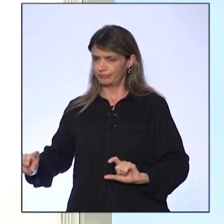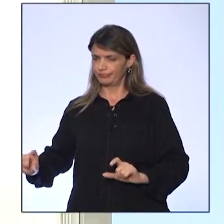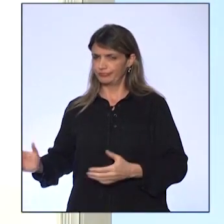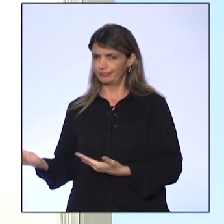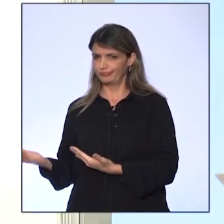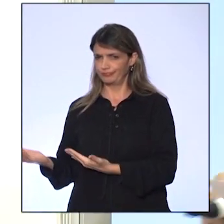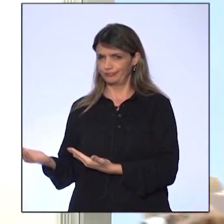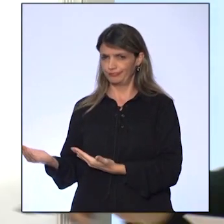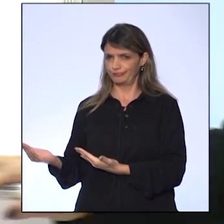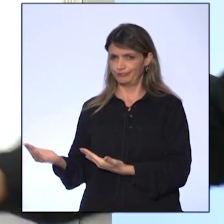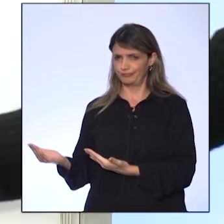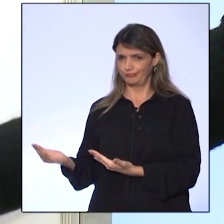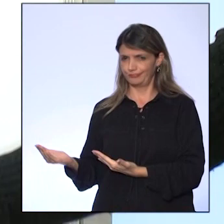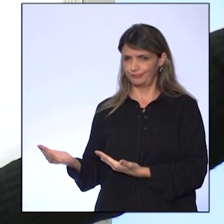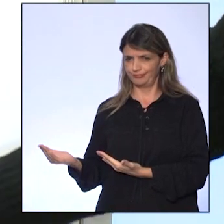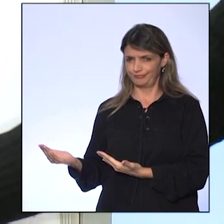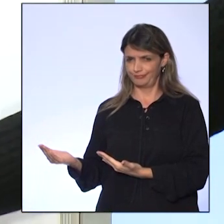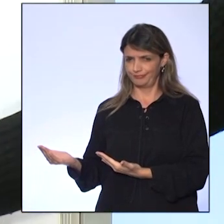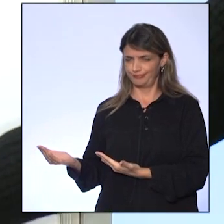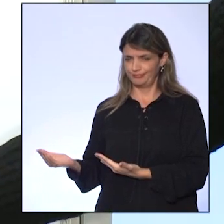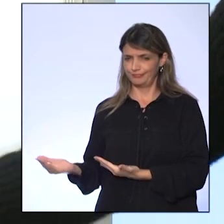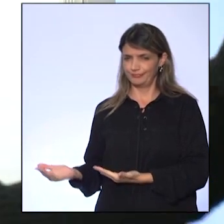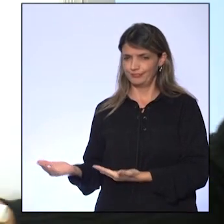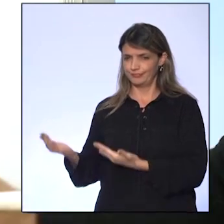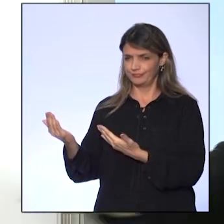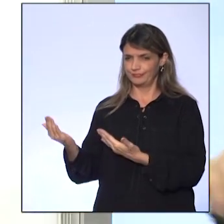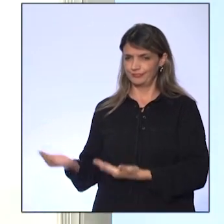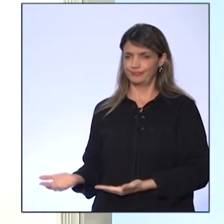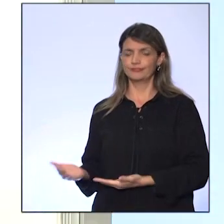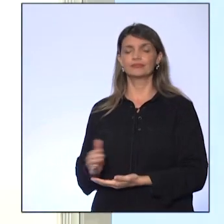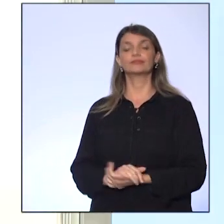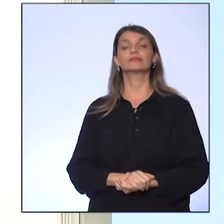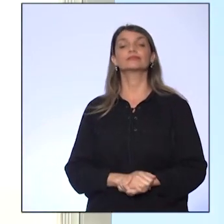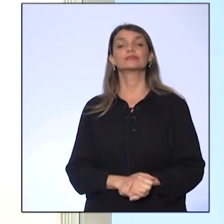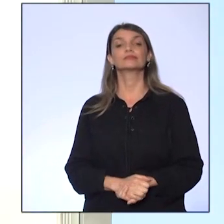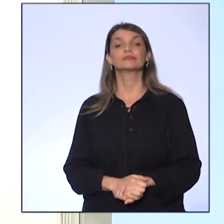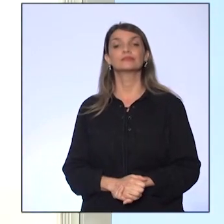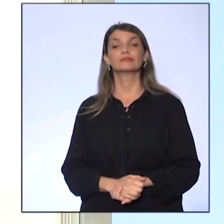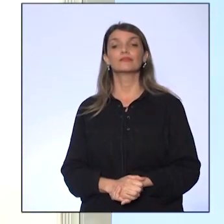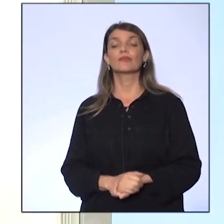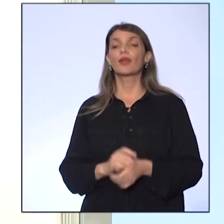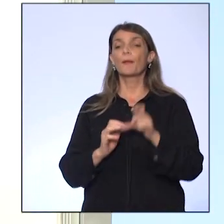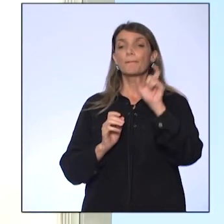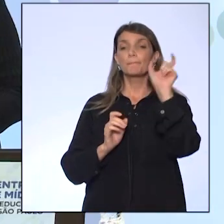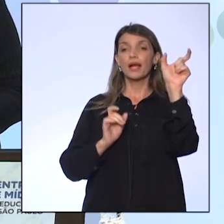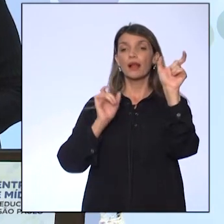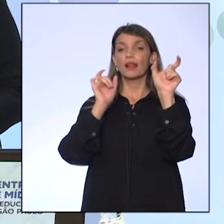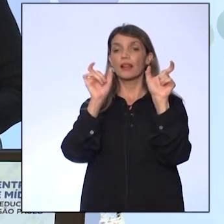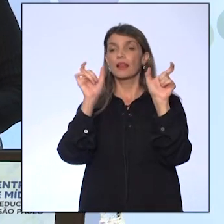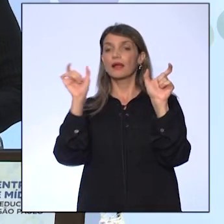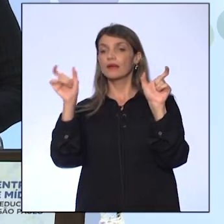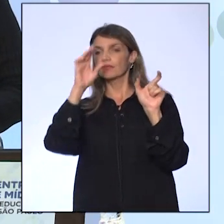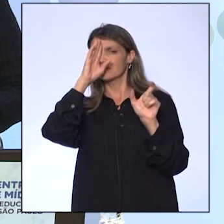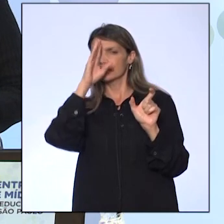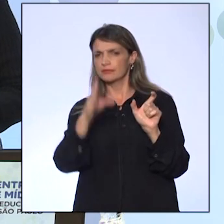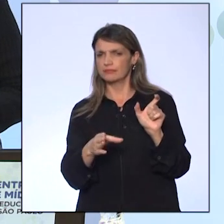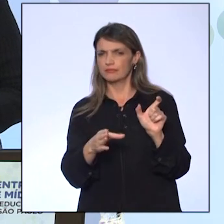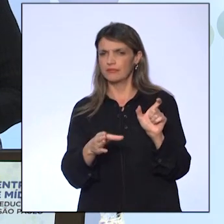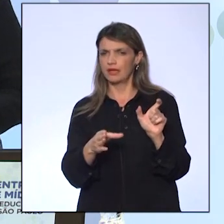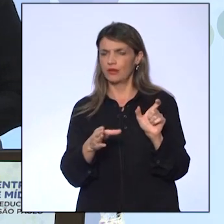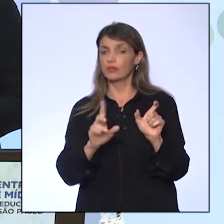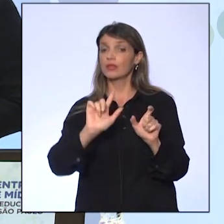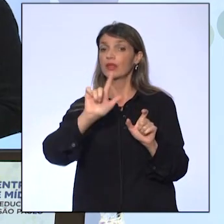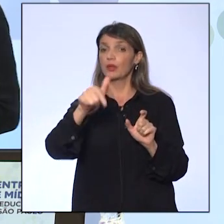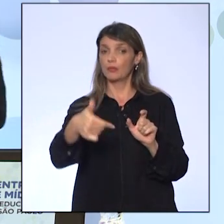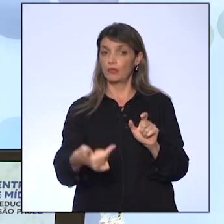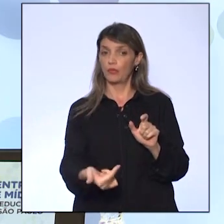write. E na última linha também, object e control. Essas são as palavras-chave. Nós vamos voltar